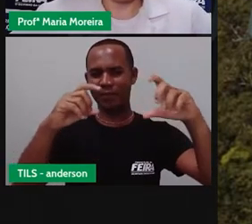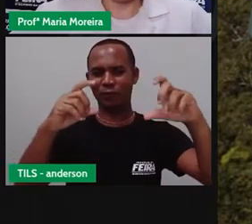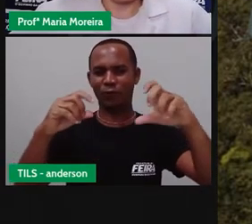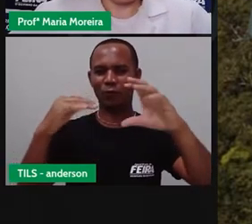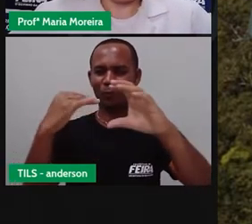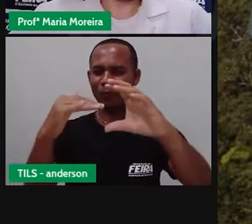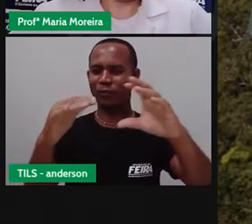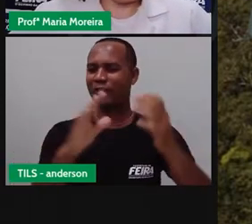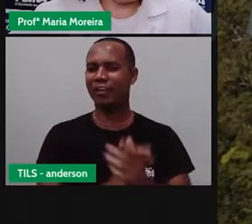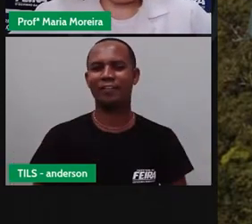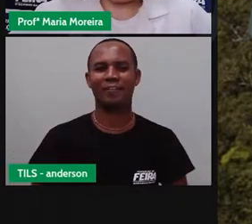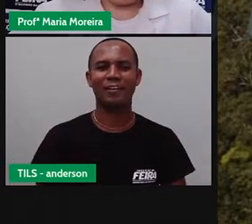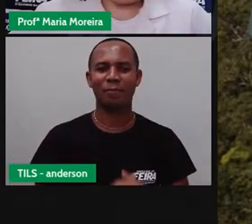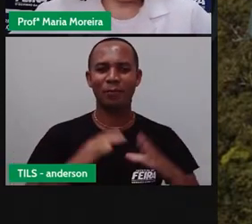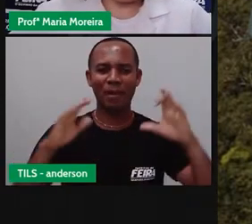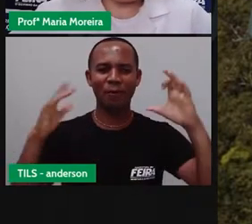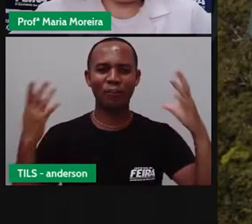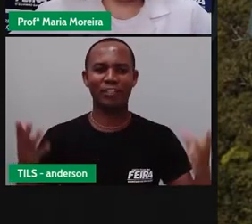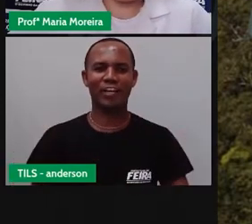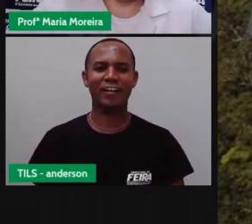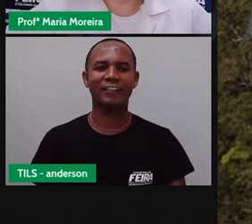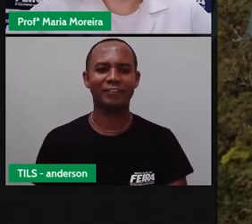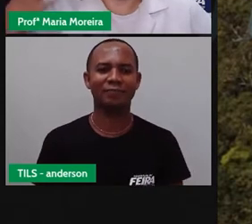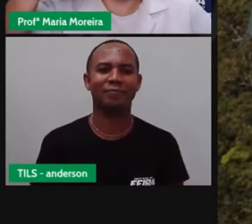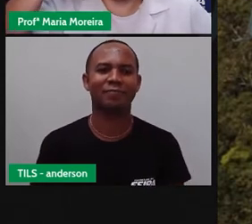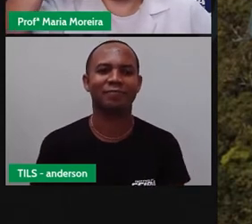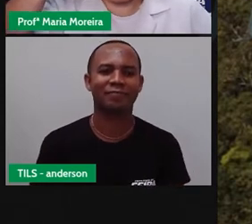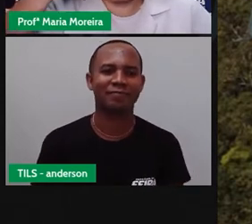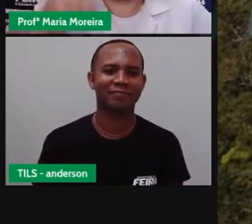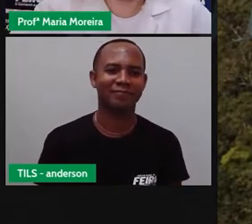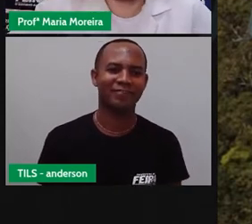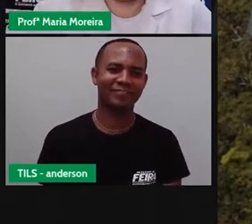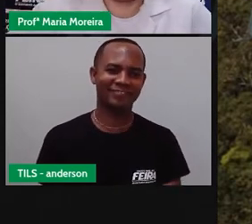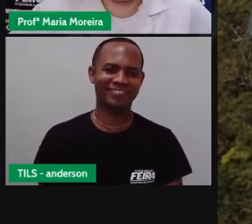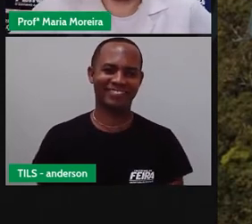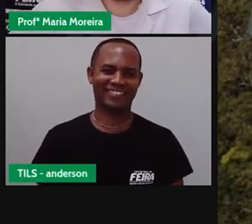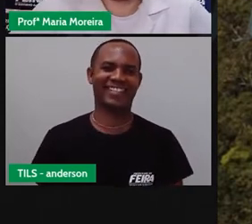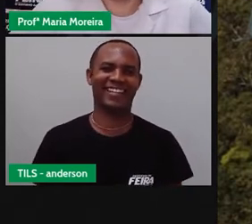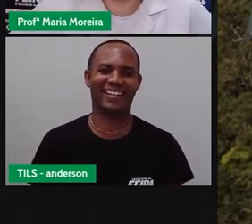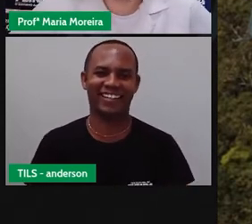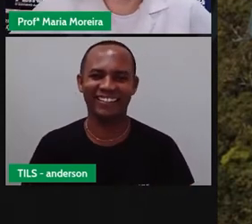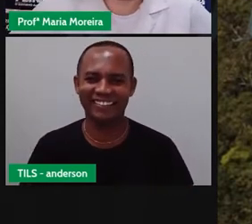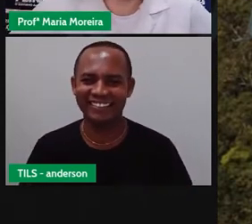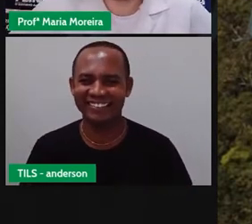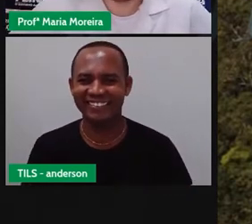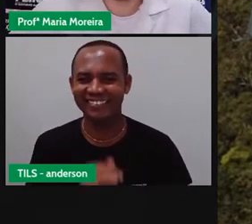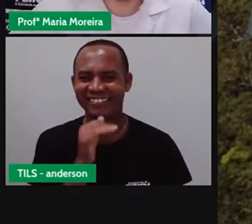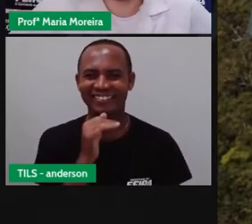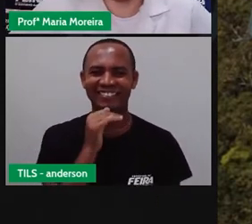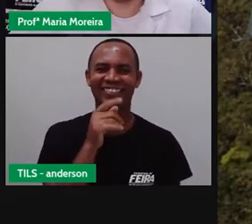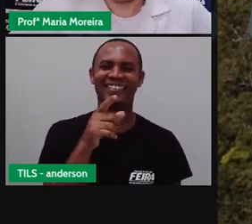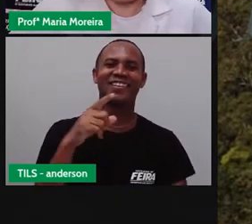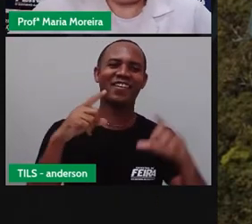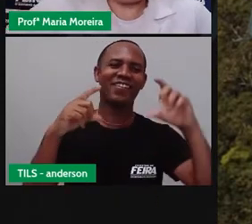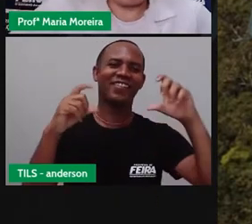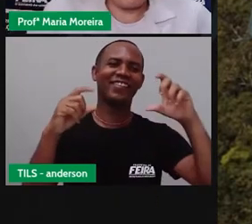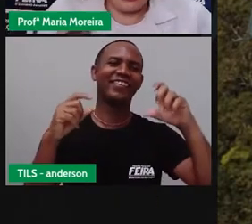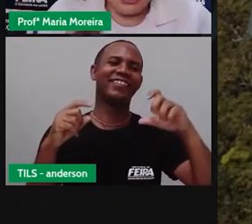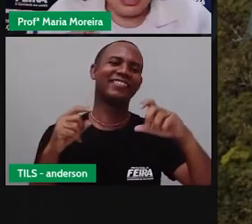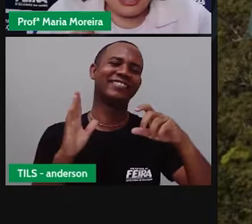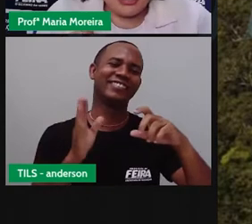Oi gente alguém me Alguém me manda um tempo de menos a mostrar daí Porque se Anderson da animais